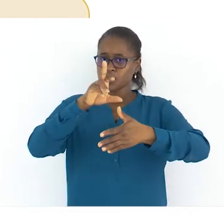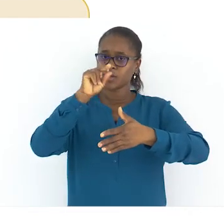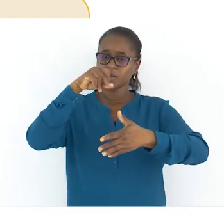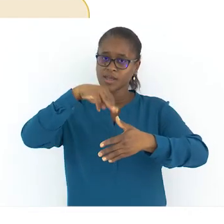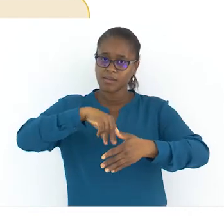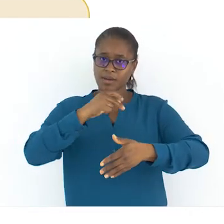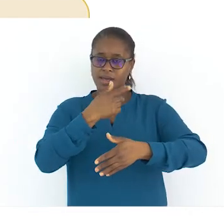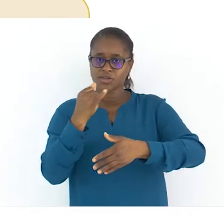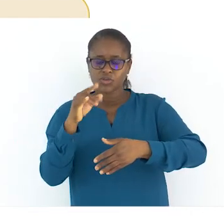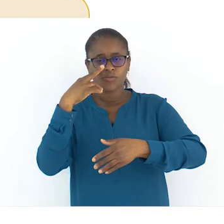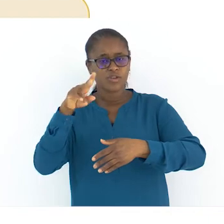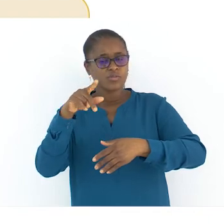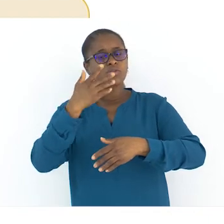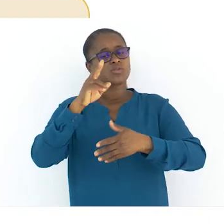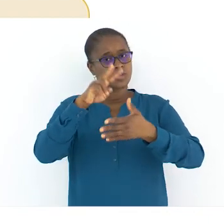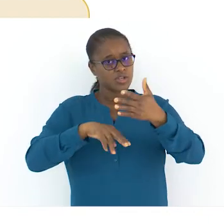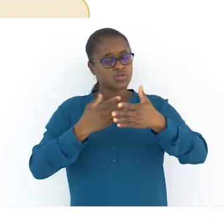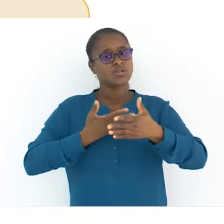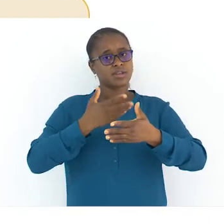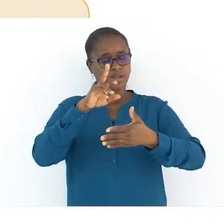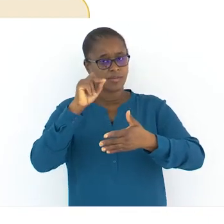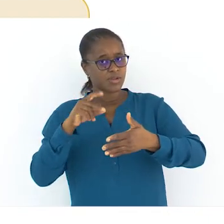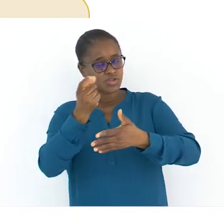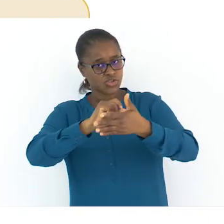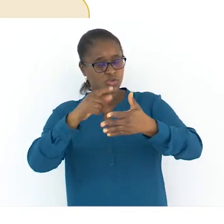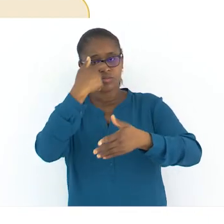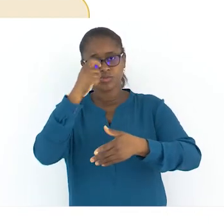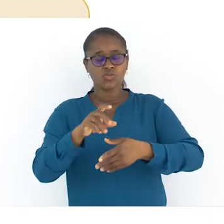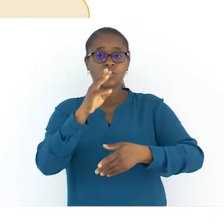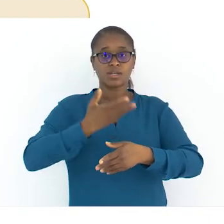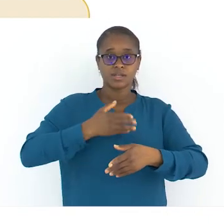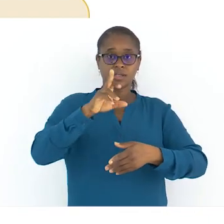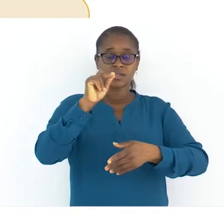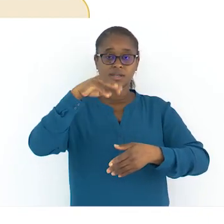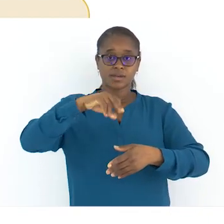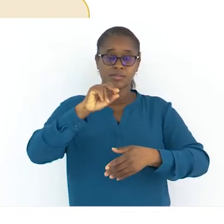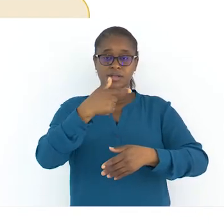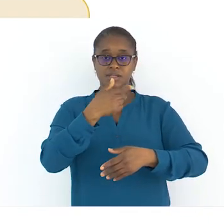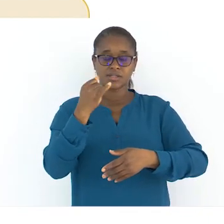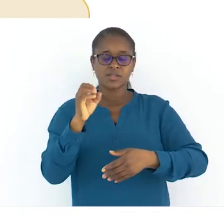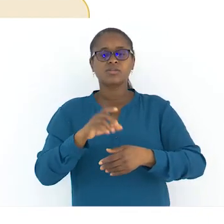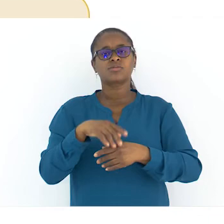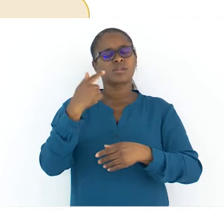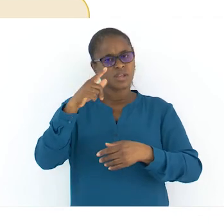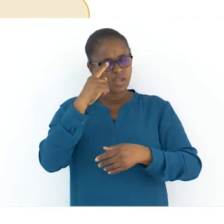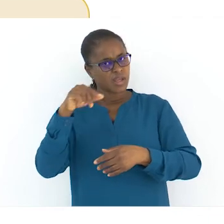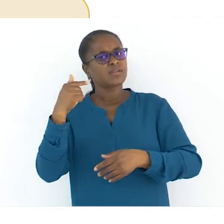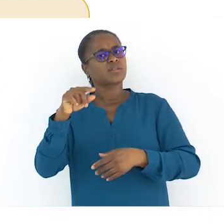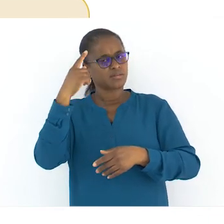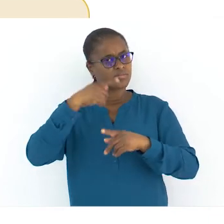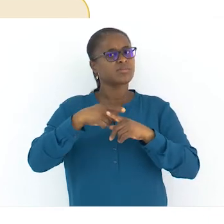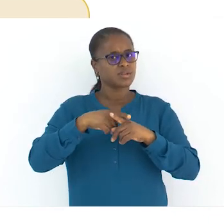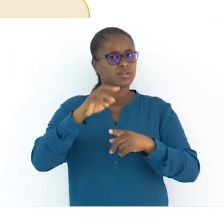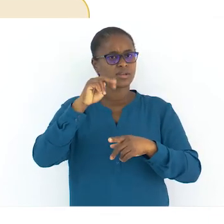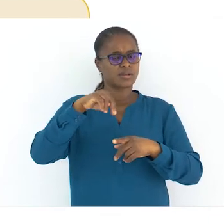o texto dramático é escrito por um dramaturgo e que ele também normalmente tem uma intenção, que é moralizadora,